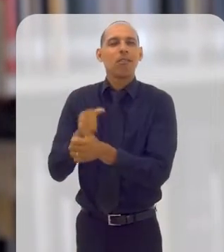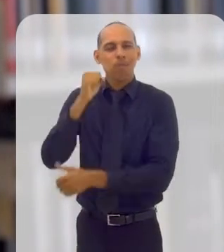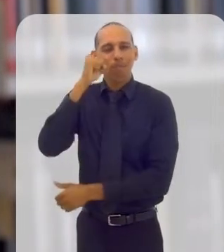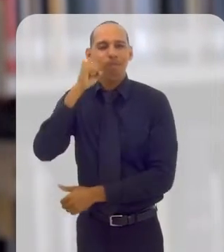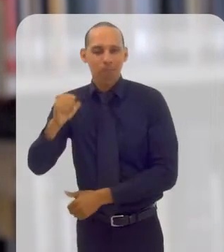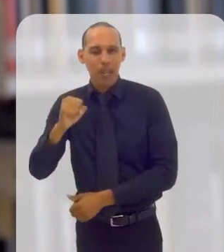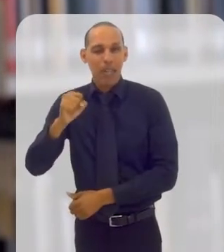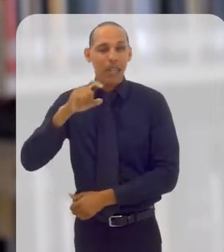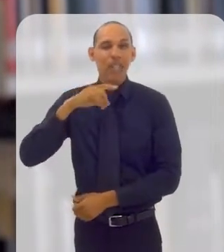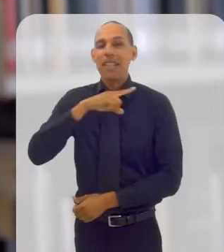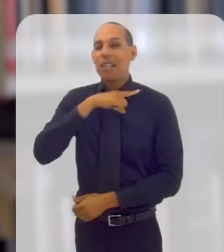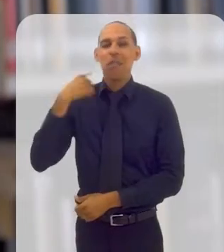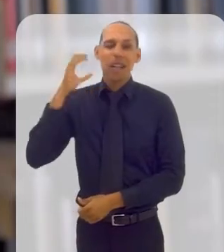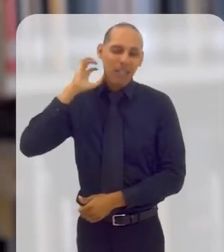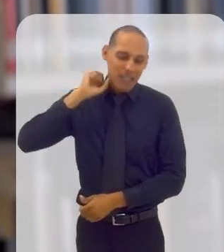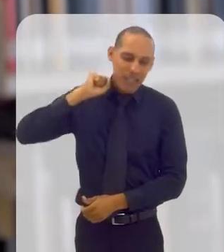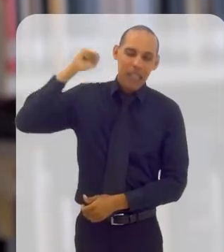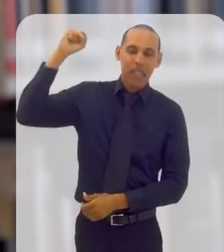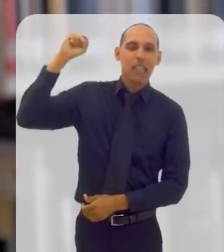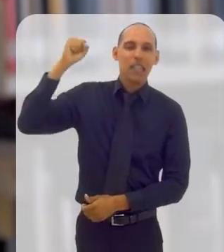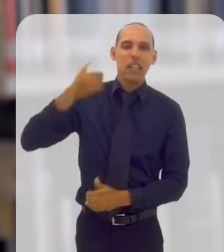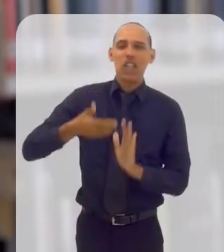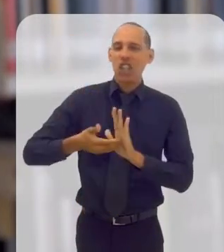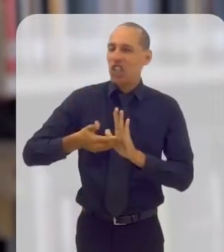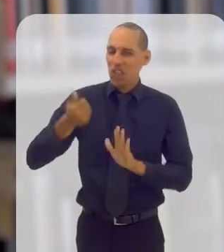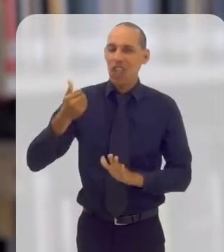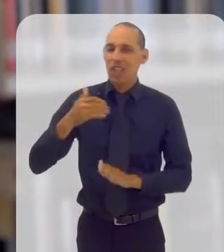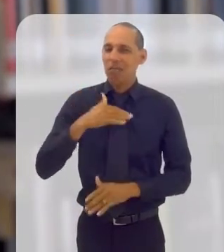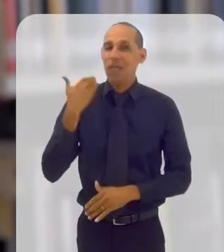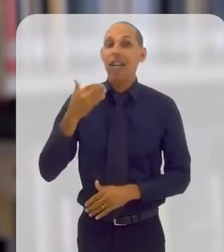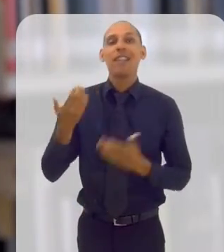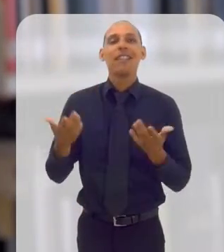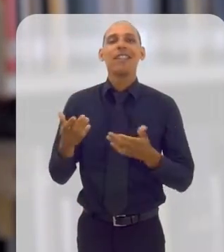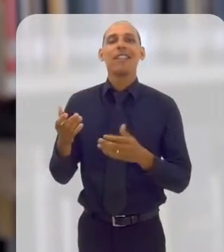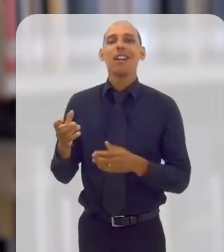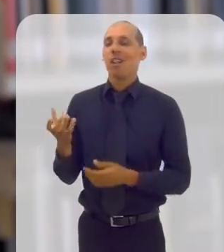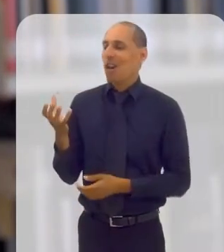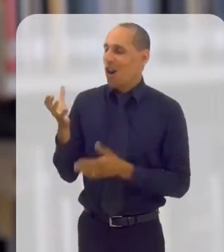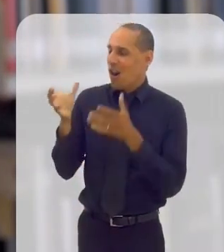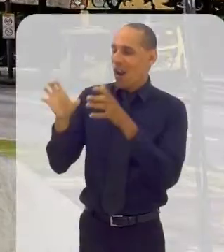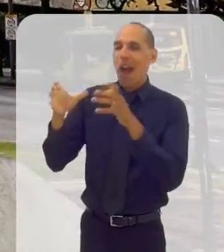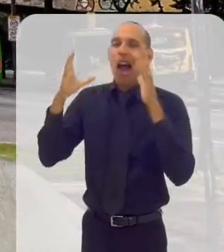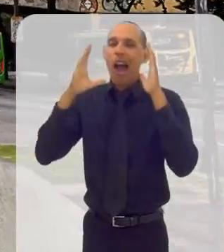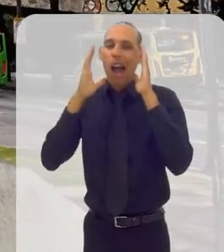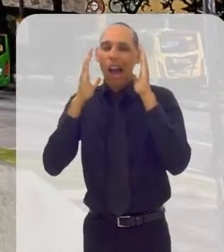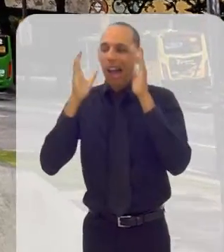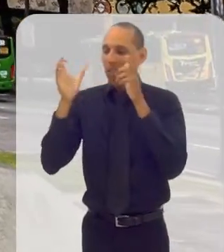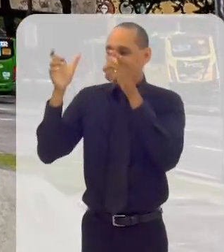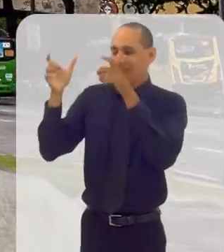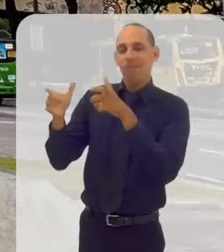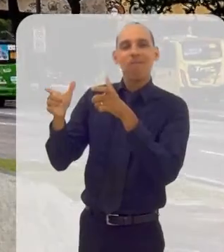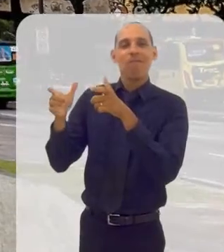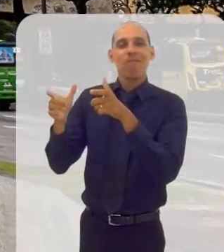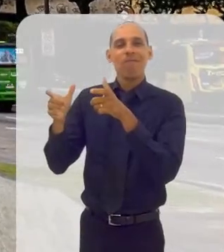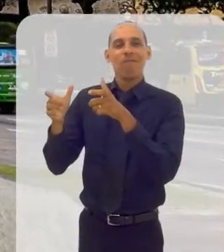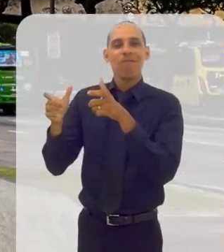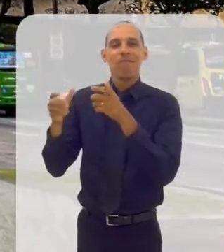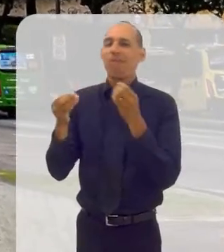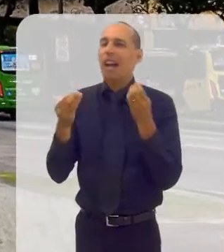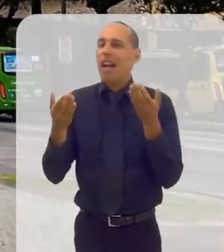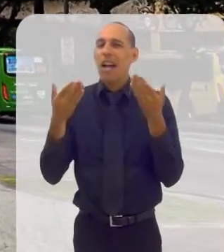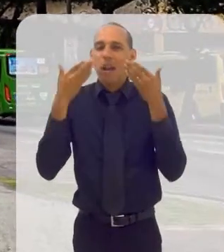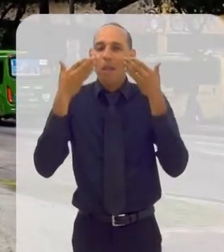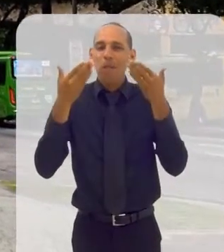foi assassinado, foi decapitado, por isso esse destaque para a réplica da sua cabeça. Mas essa réplica, na verdade,